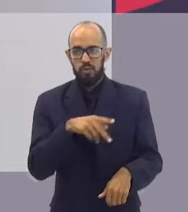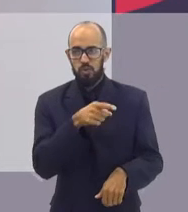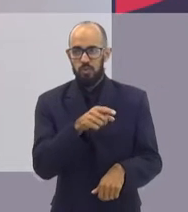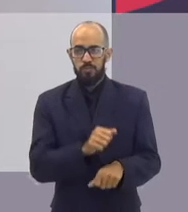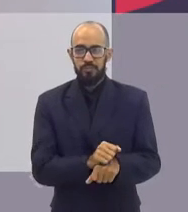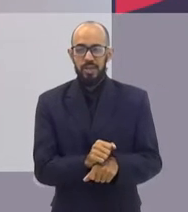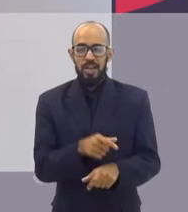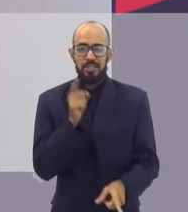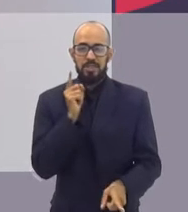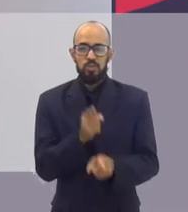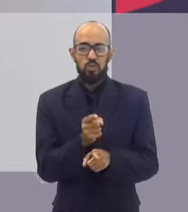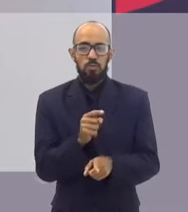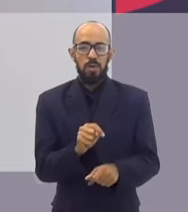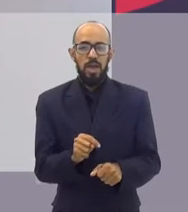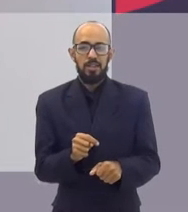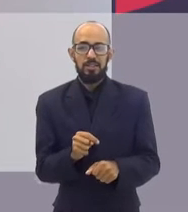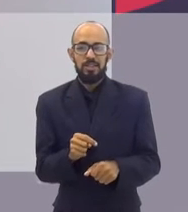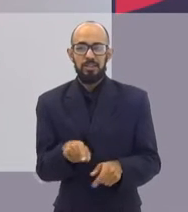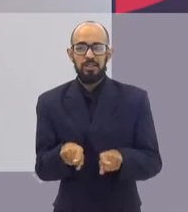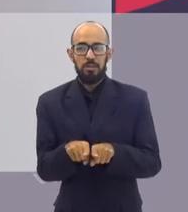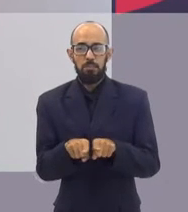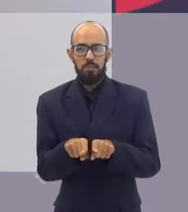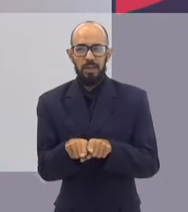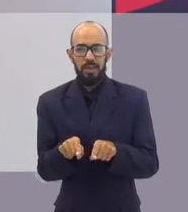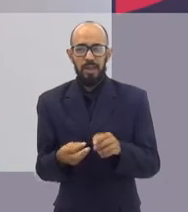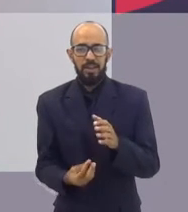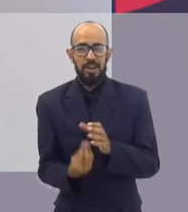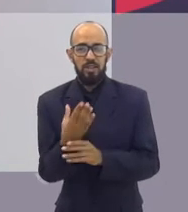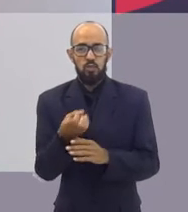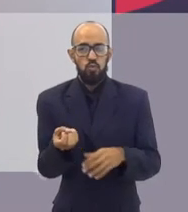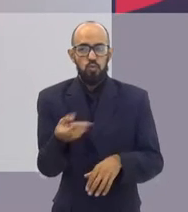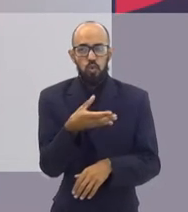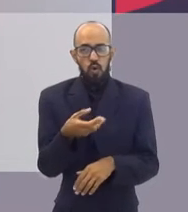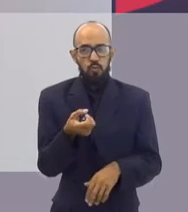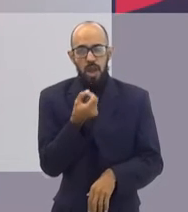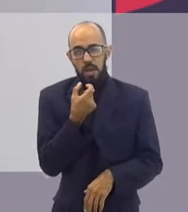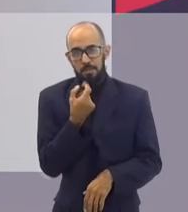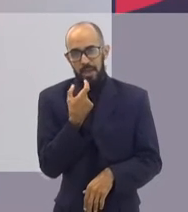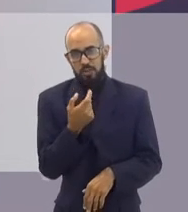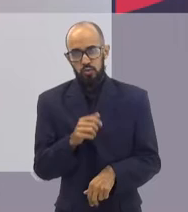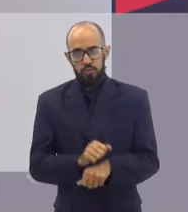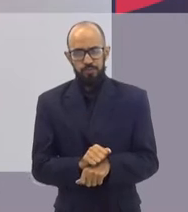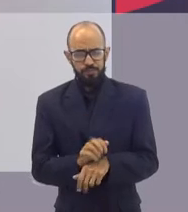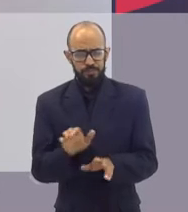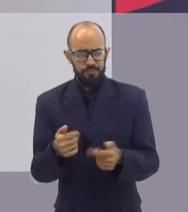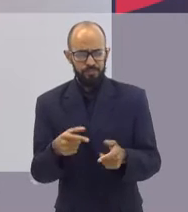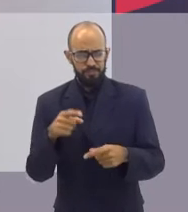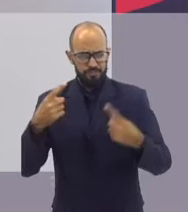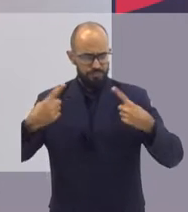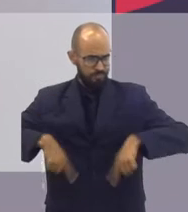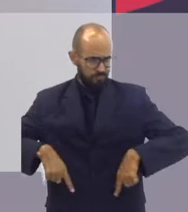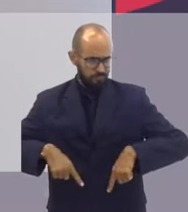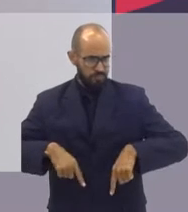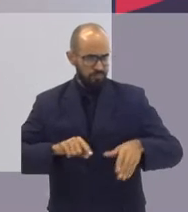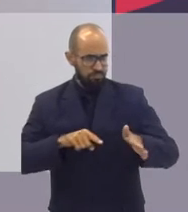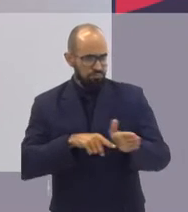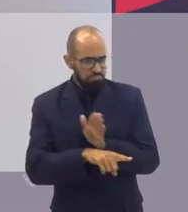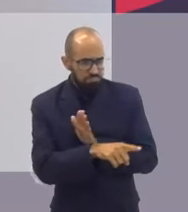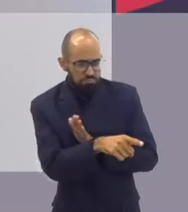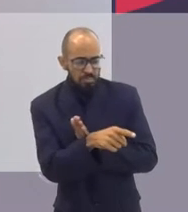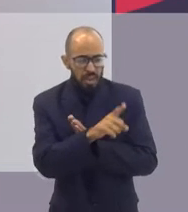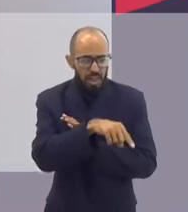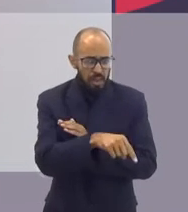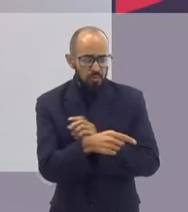de descoberta e introdução de um novo medicamento. Isso é um desafio a ponto da gente pensar num